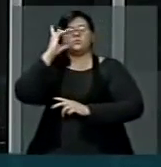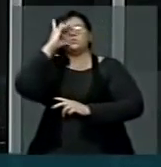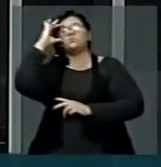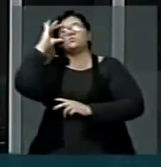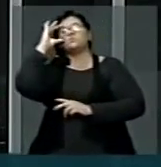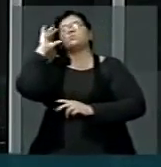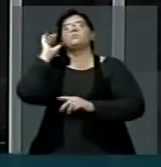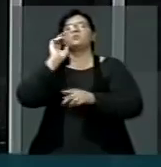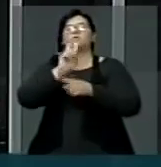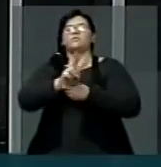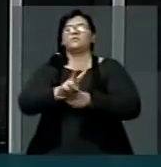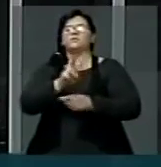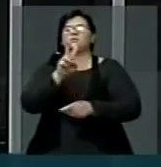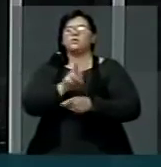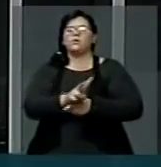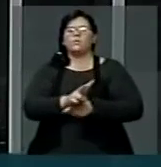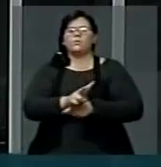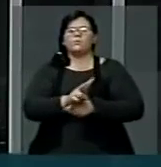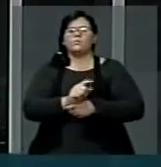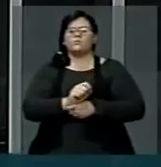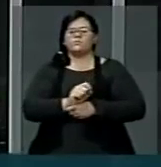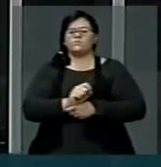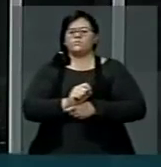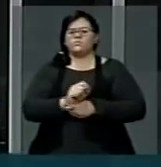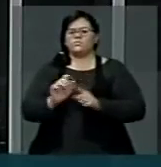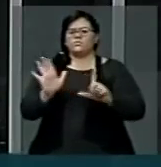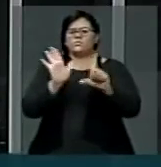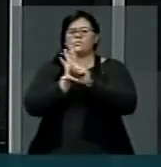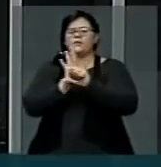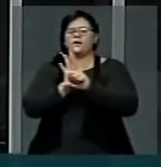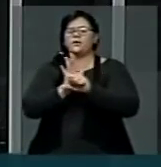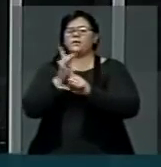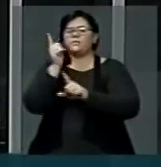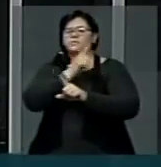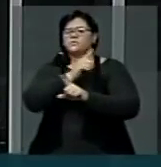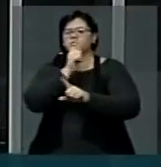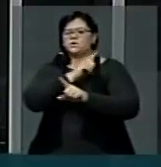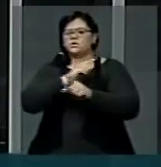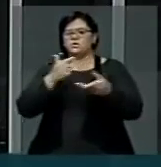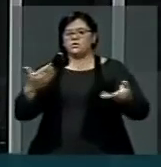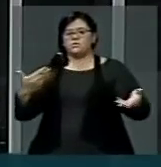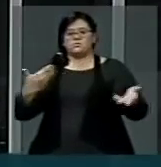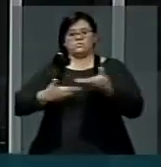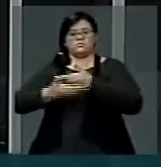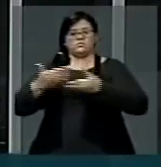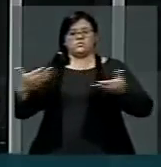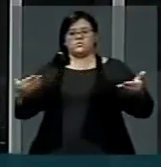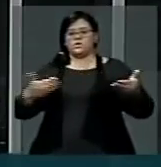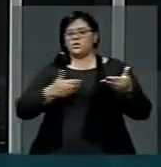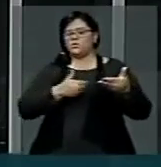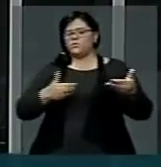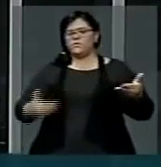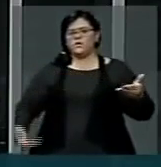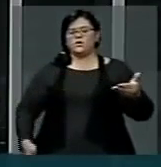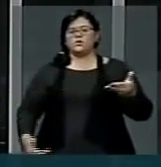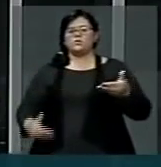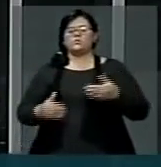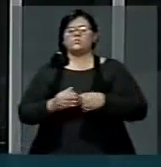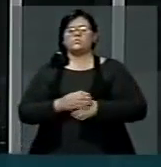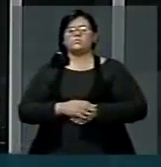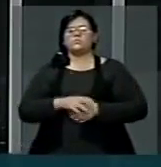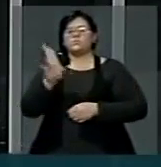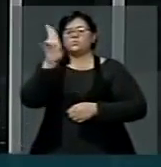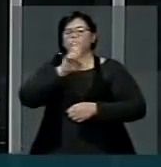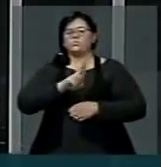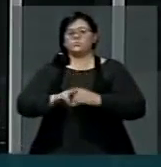o estabelecimento de um marco civil multilateral para a governança e uso da